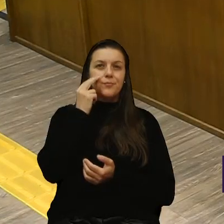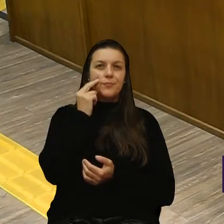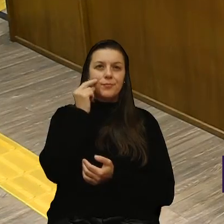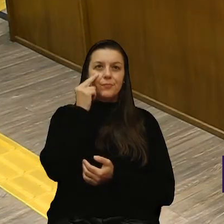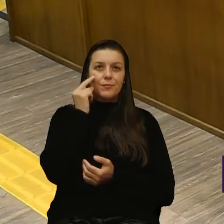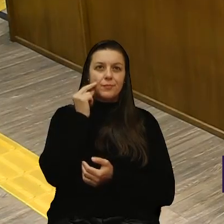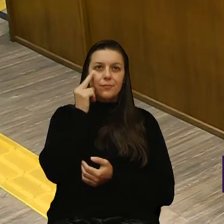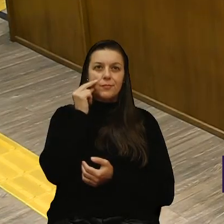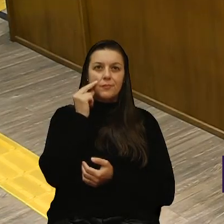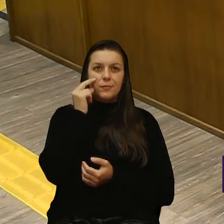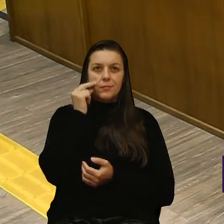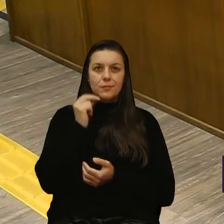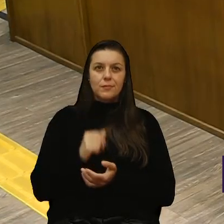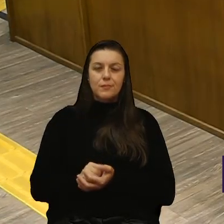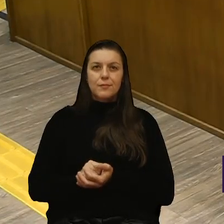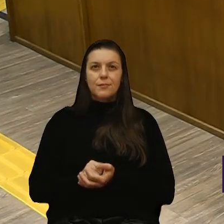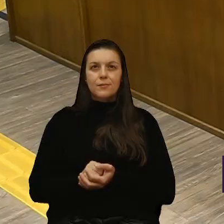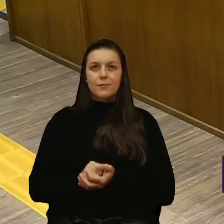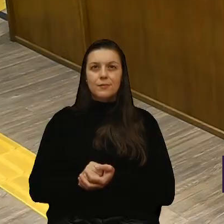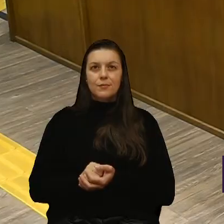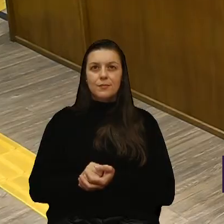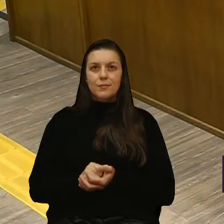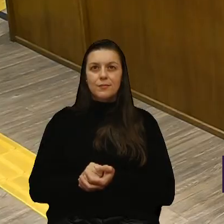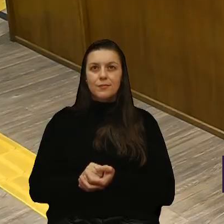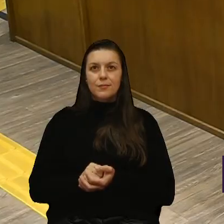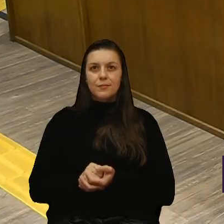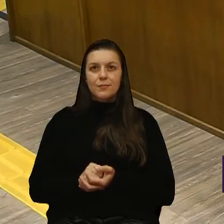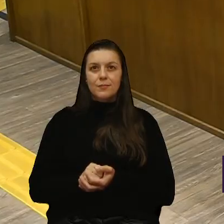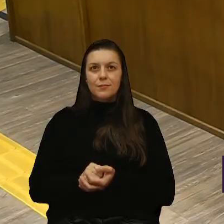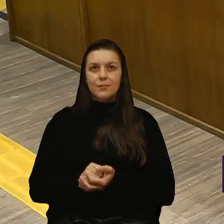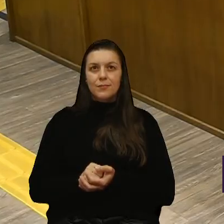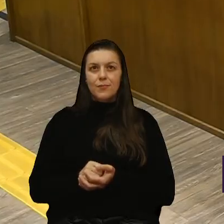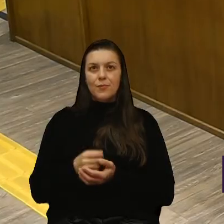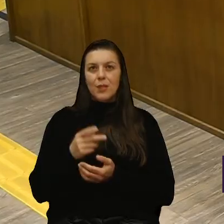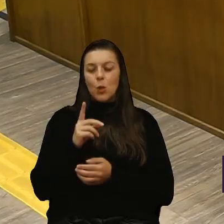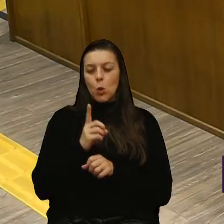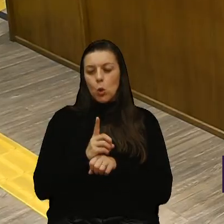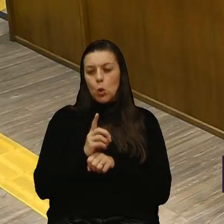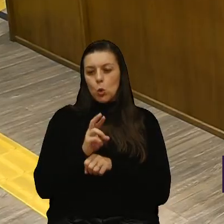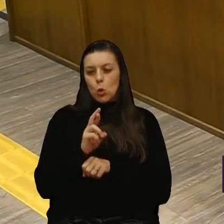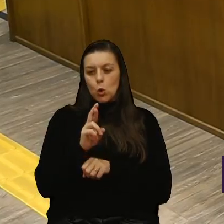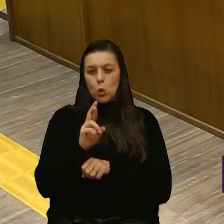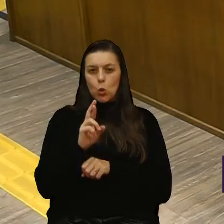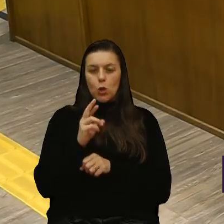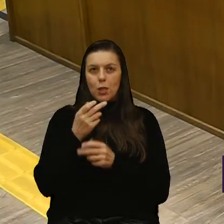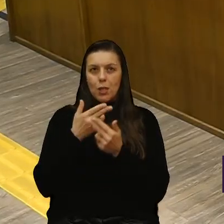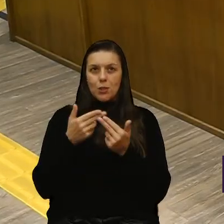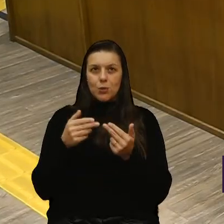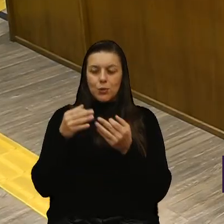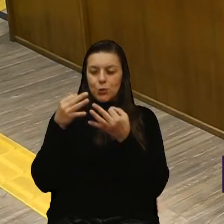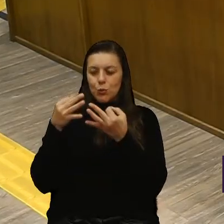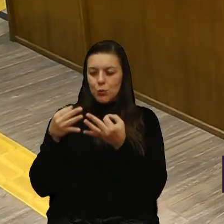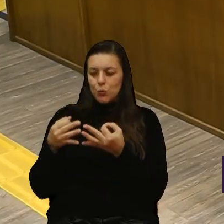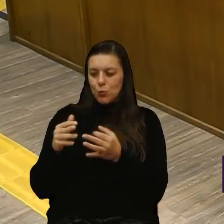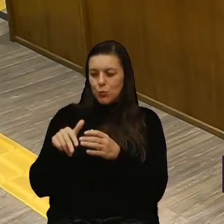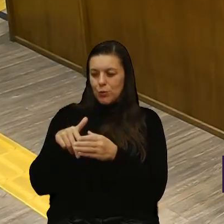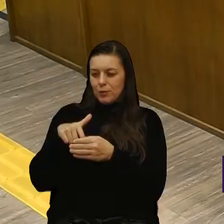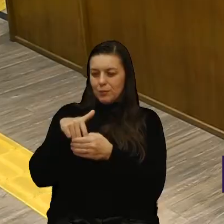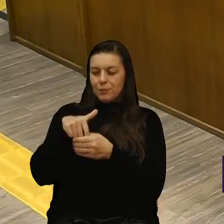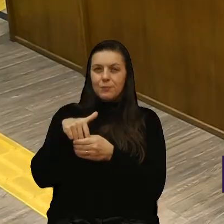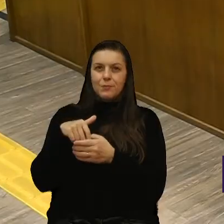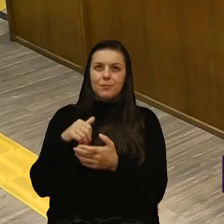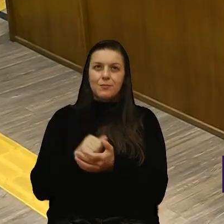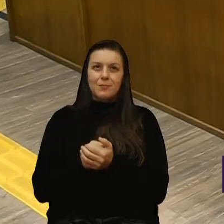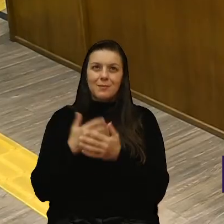o ex-vereador dessa casa, José Carlos Monteiro, diria o doutor das causas justas. Dá a palavra da tribuna. Que